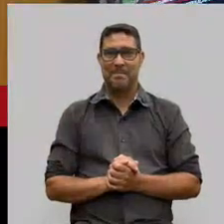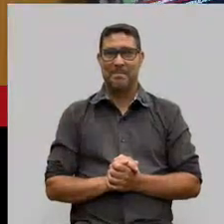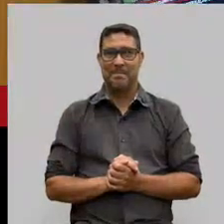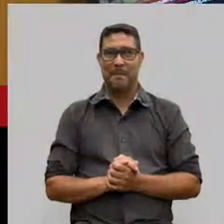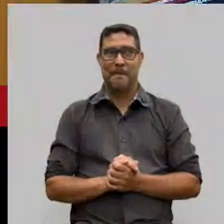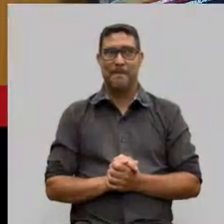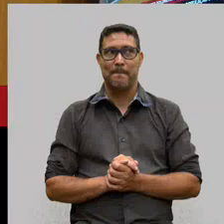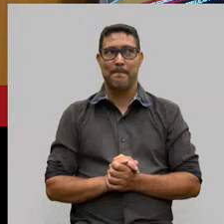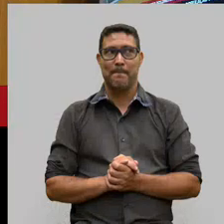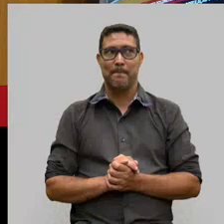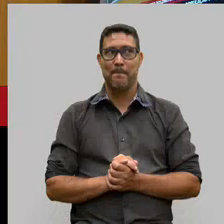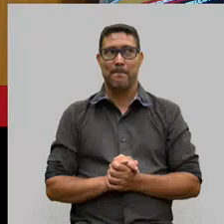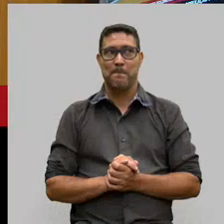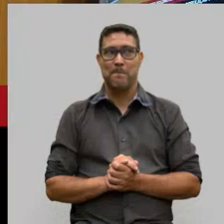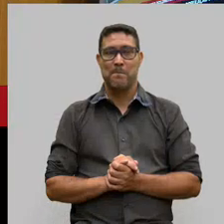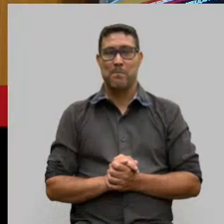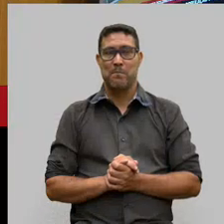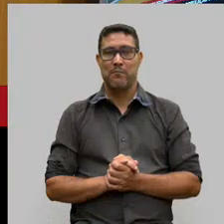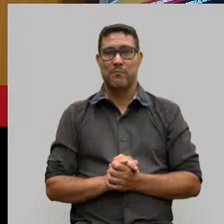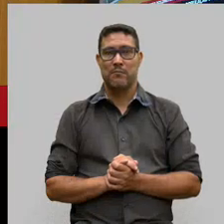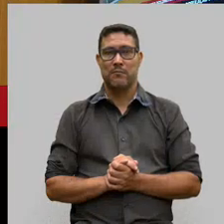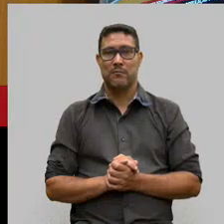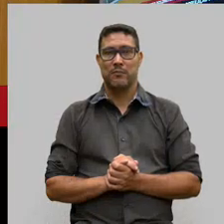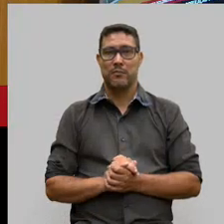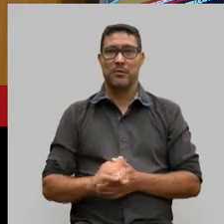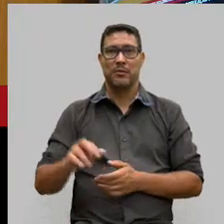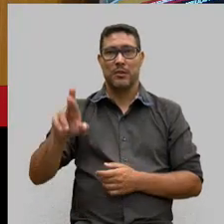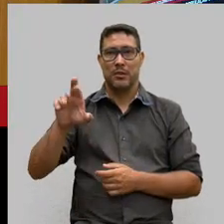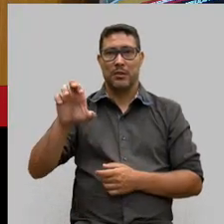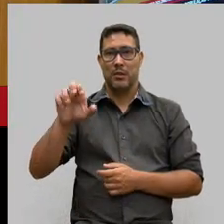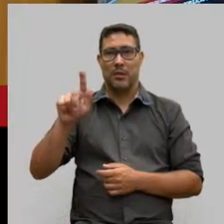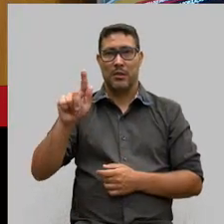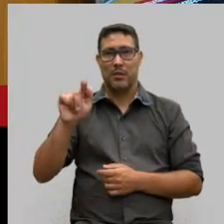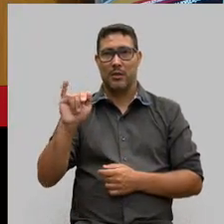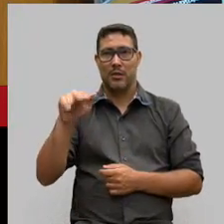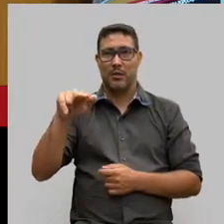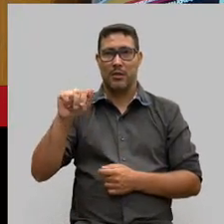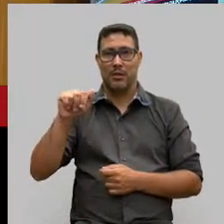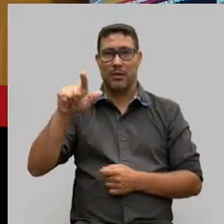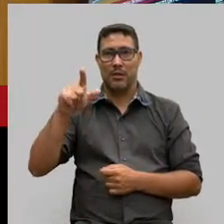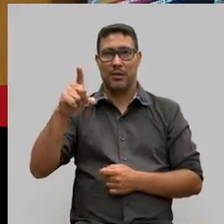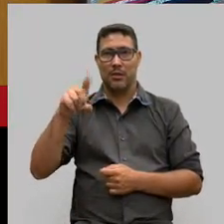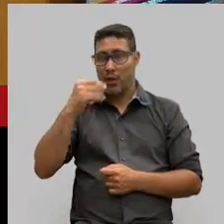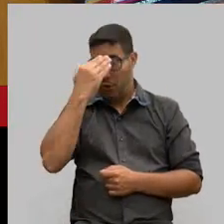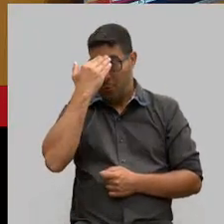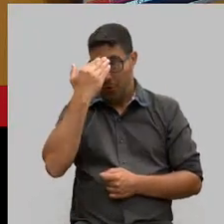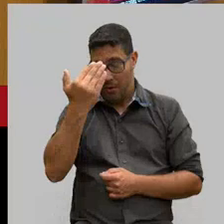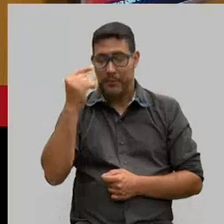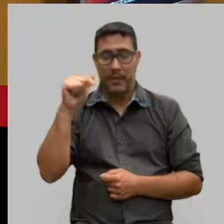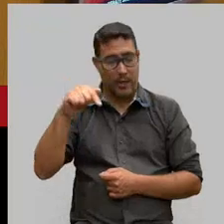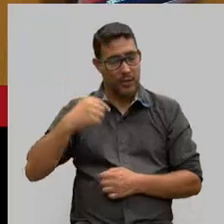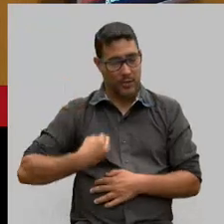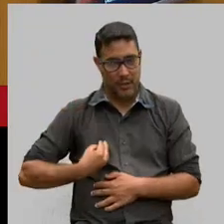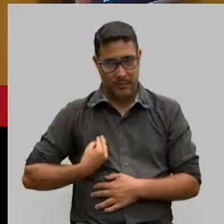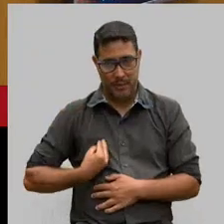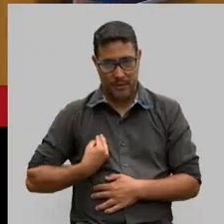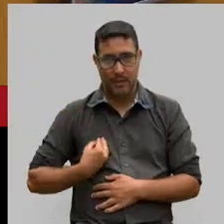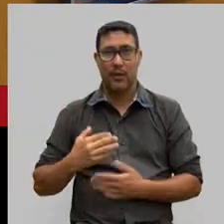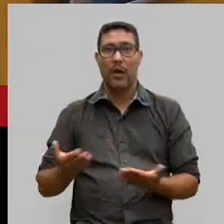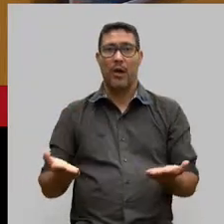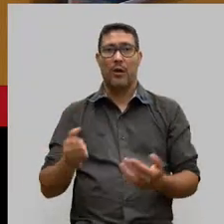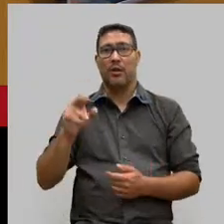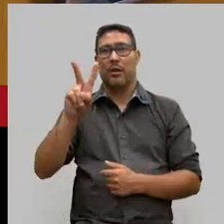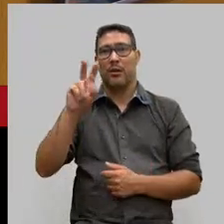iní Obrigado deputado a presença aqui uma grande honra para nós viu agora Vânia